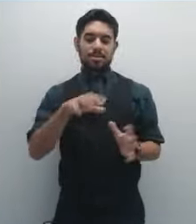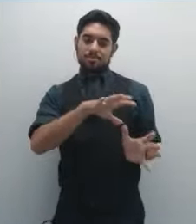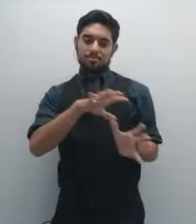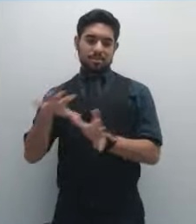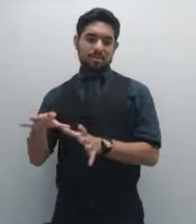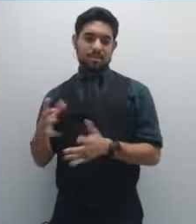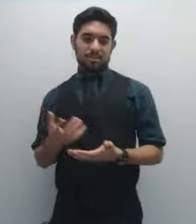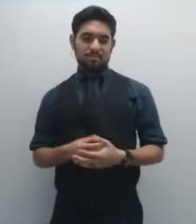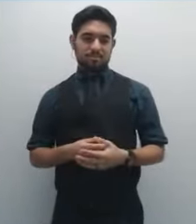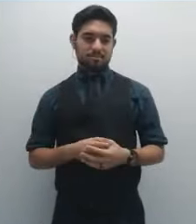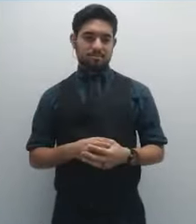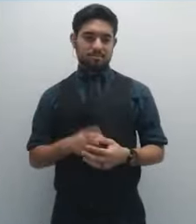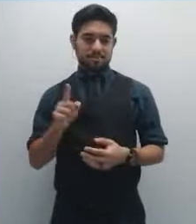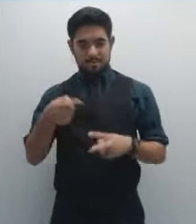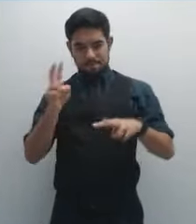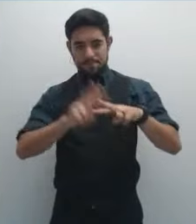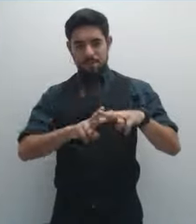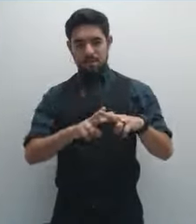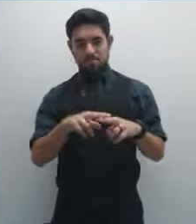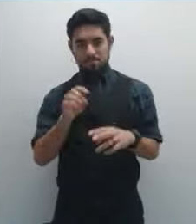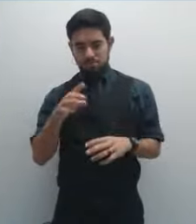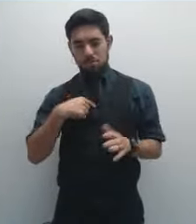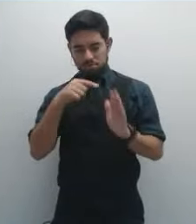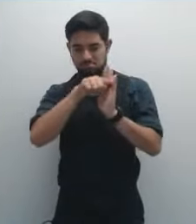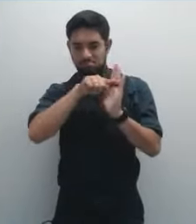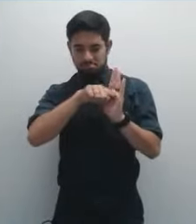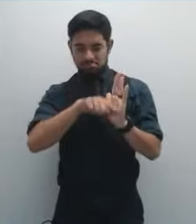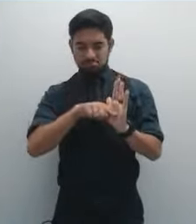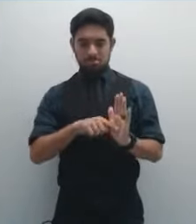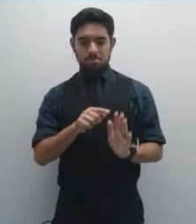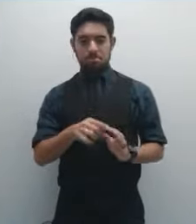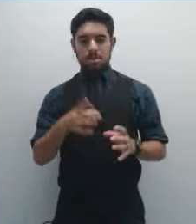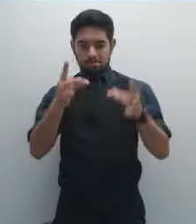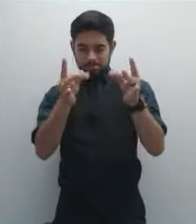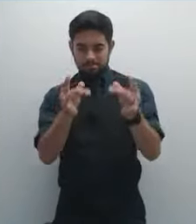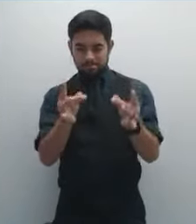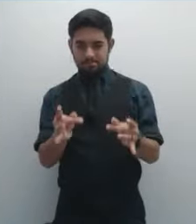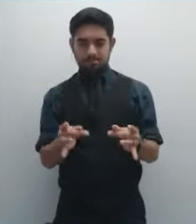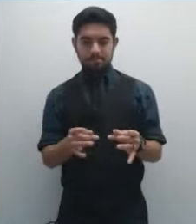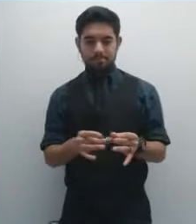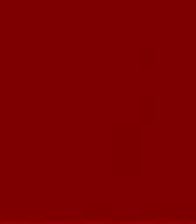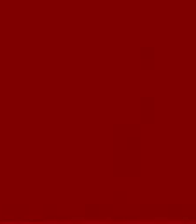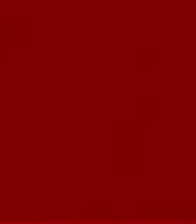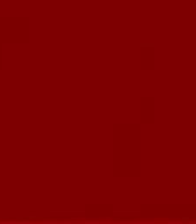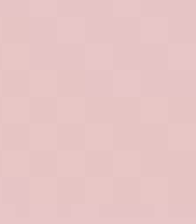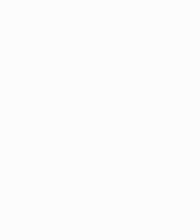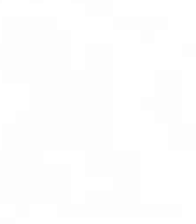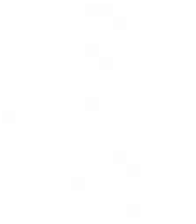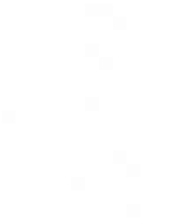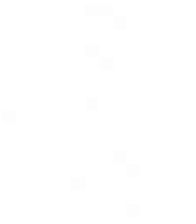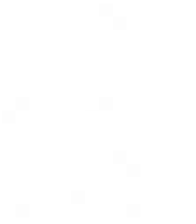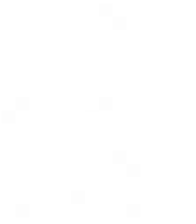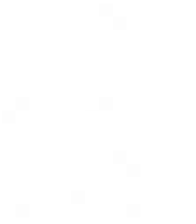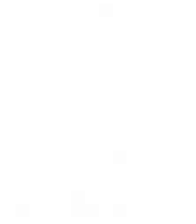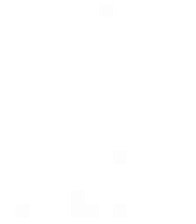a prisão? Eu vou olhar só com mais vagar essa questão, eu peço vista.